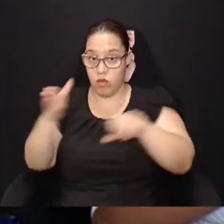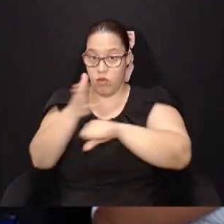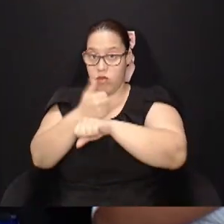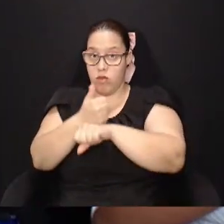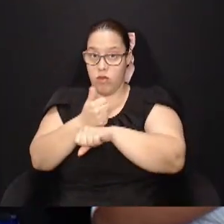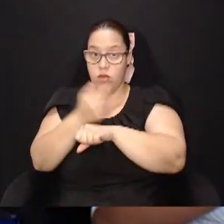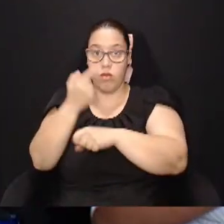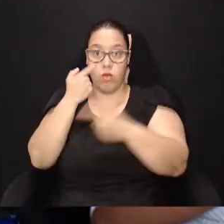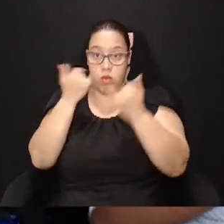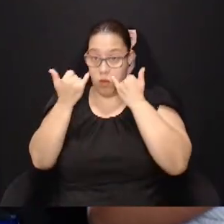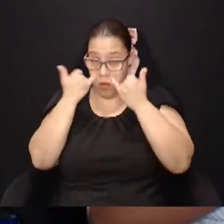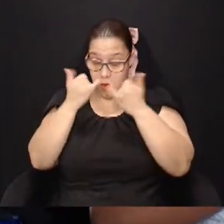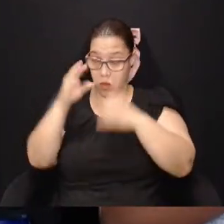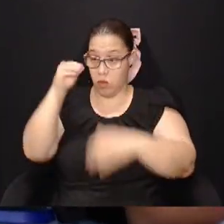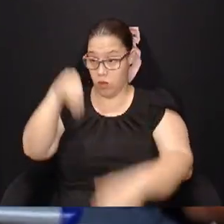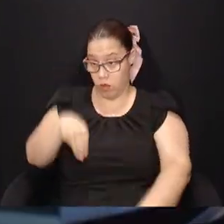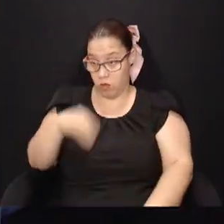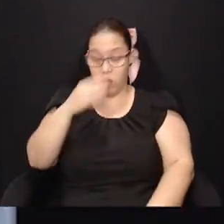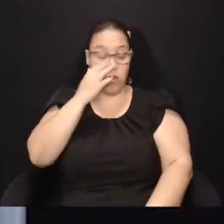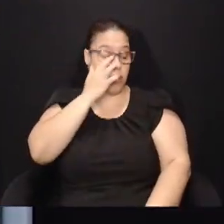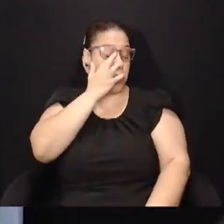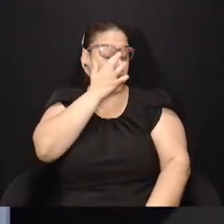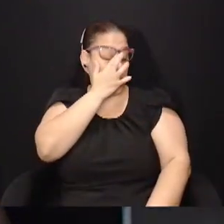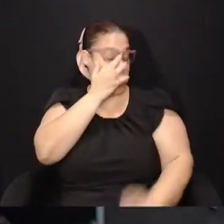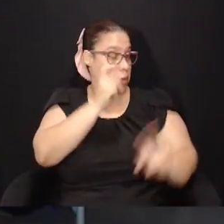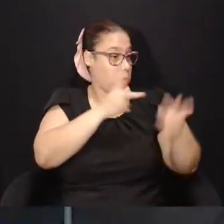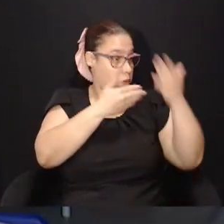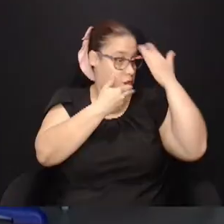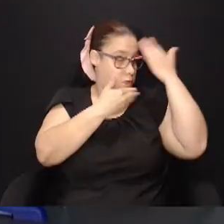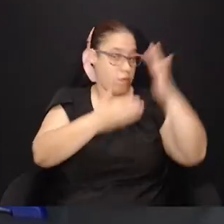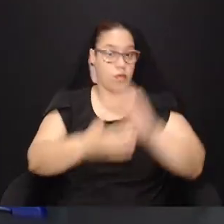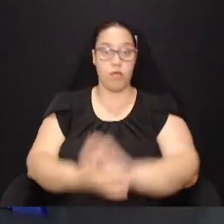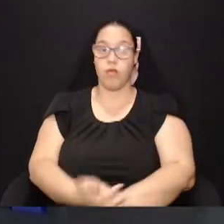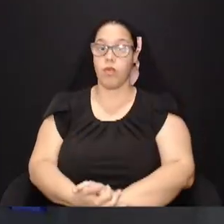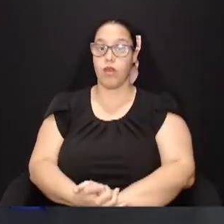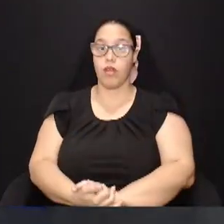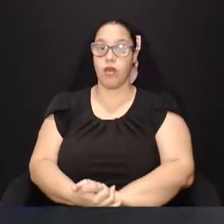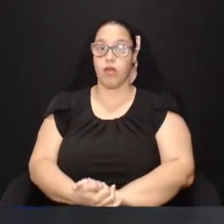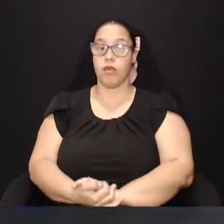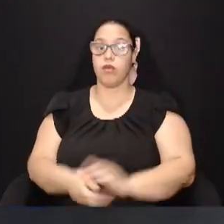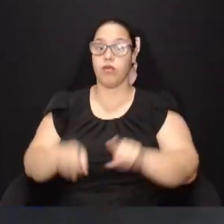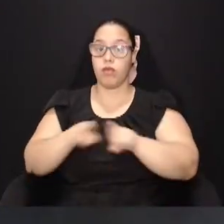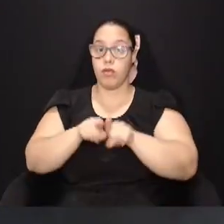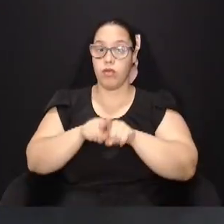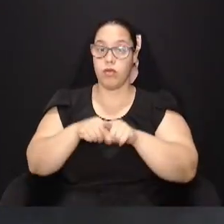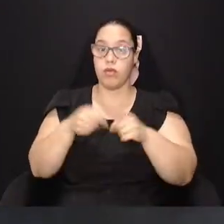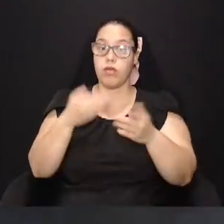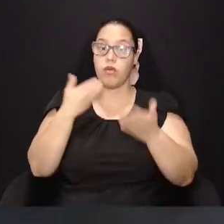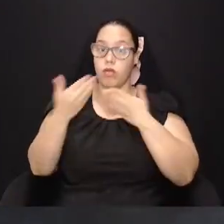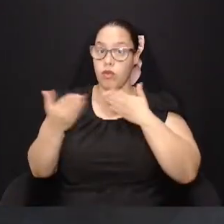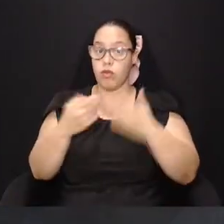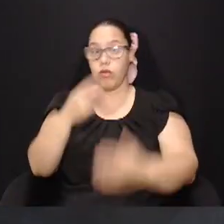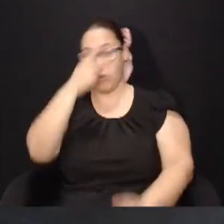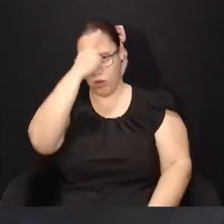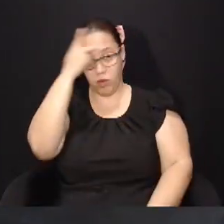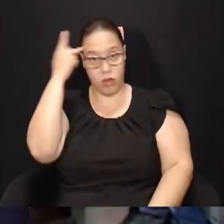mesmo. Perfeito, obrigada. No caso, também vamos conversar também com alguns candidatos que estão aqui e